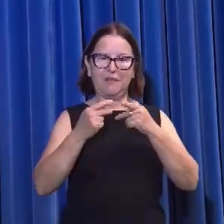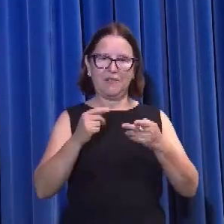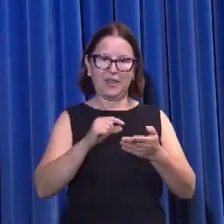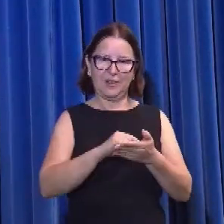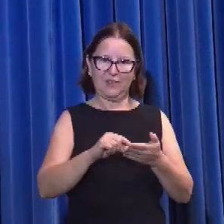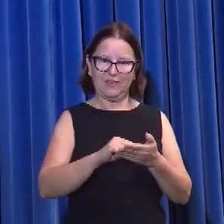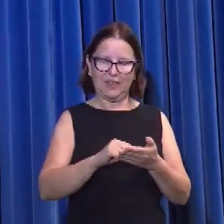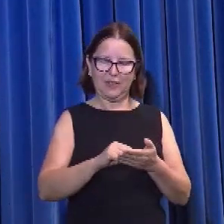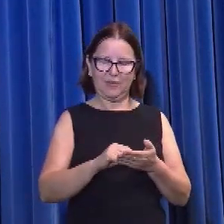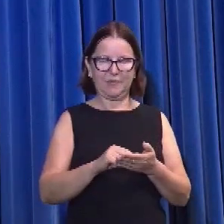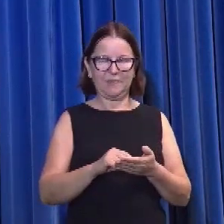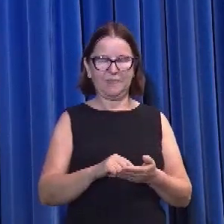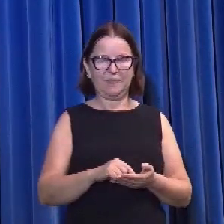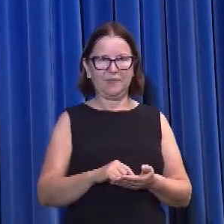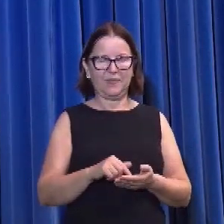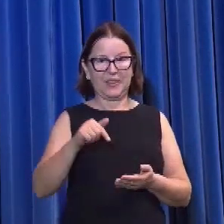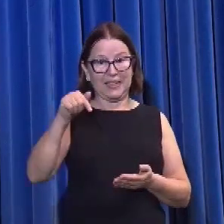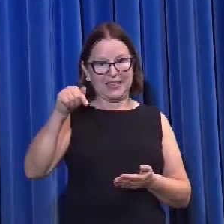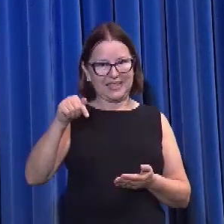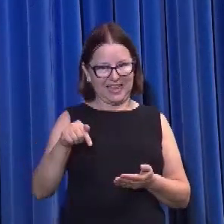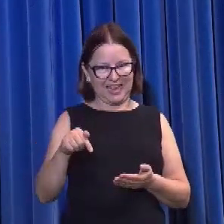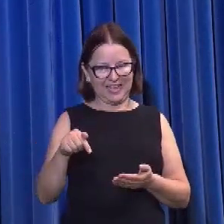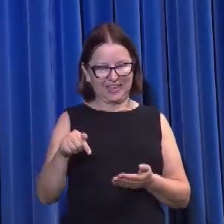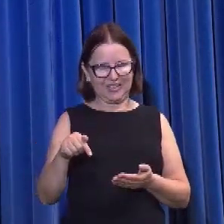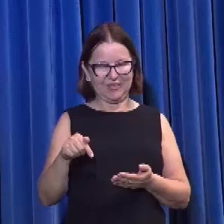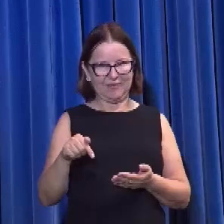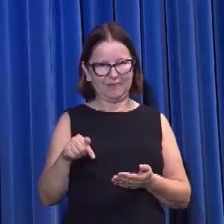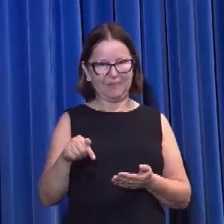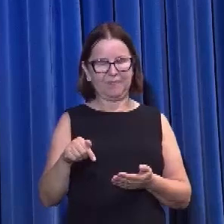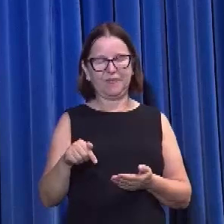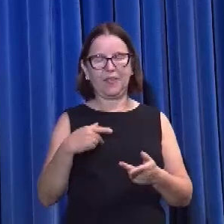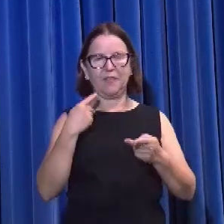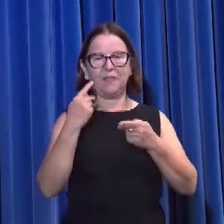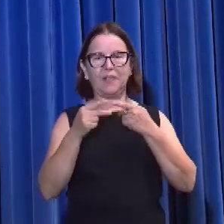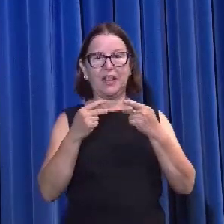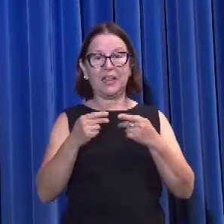7, ele chama a atenção: se